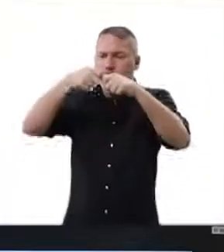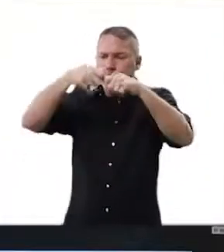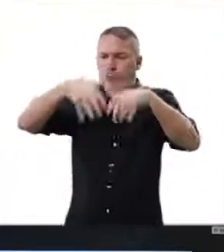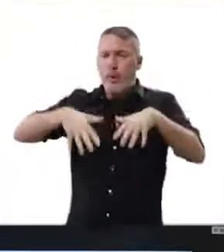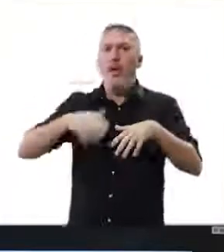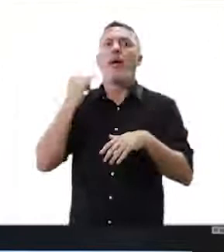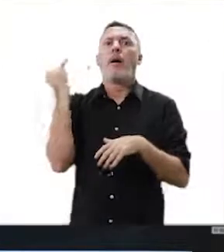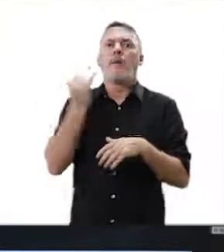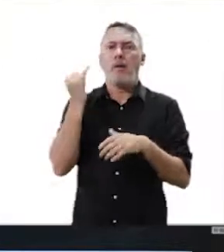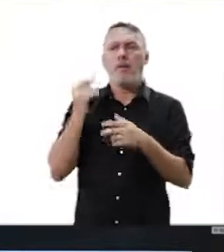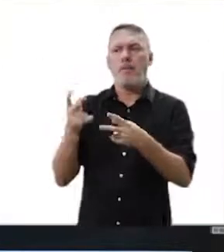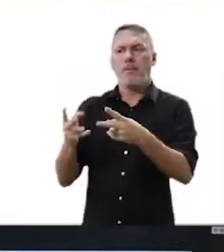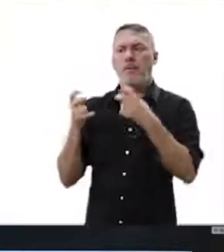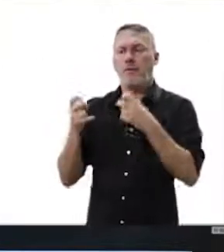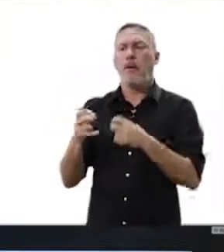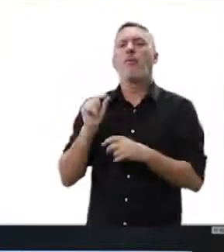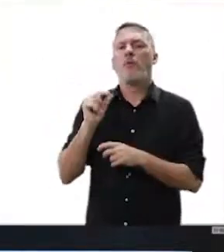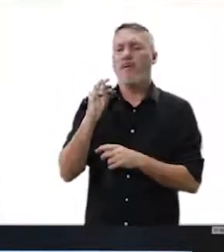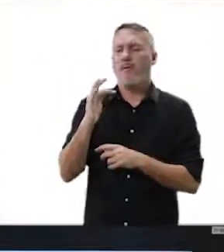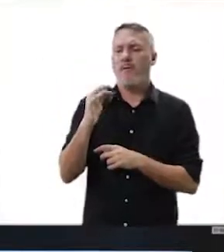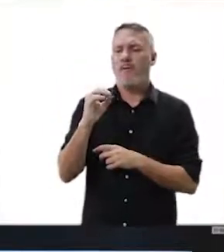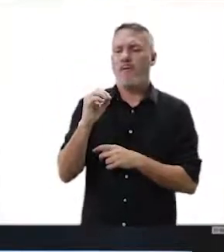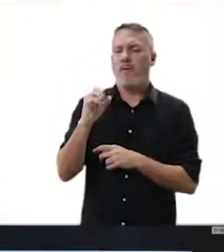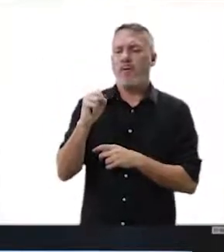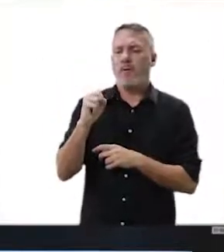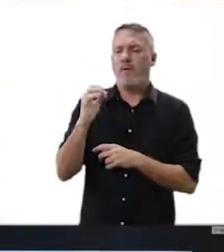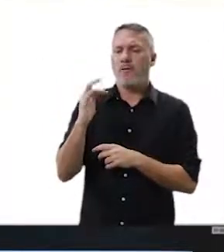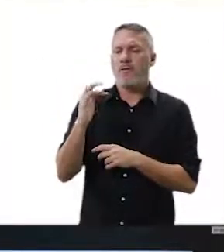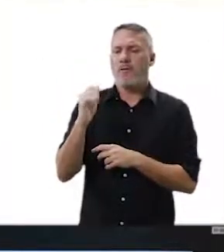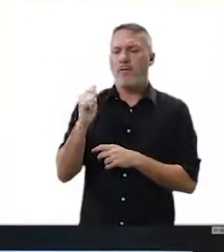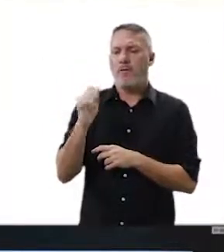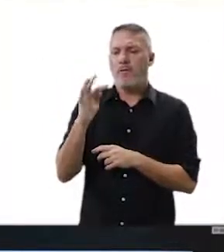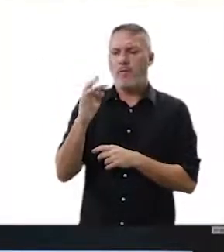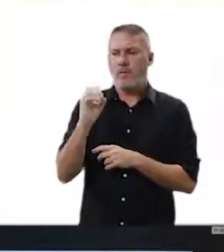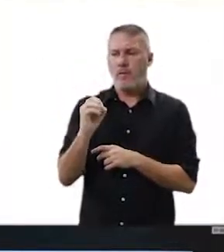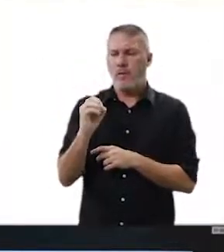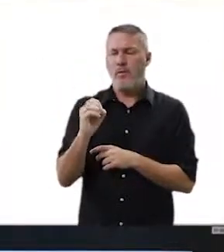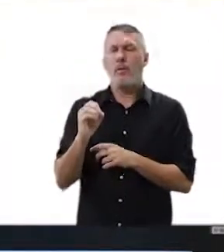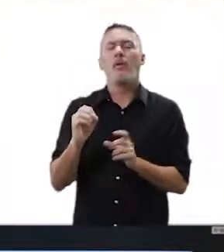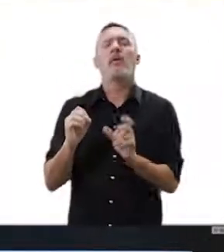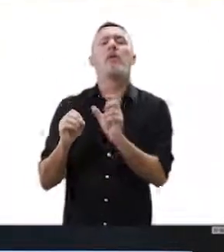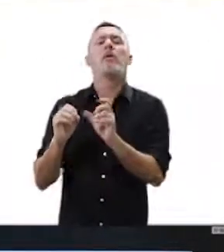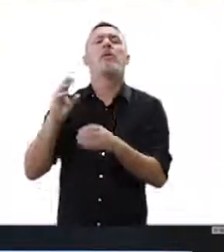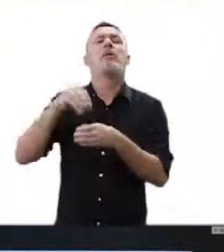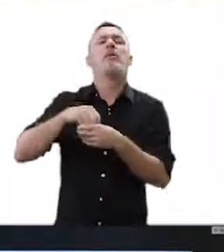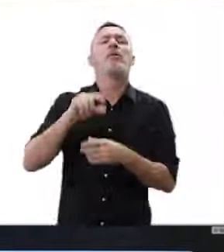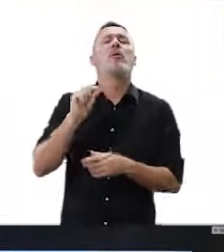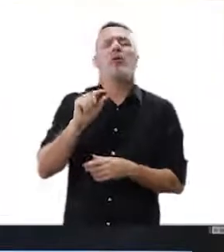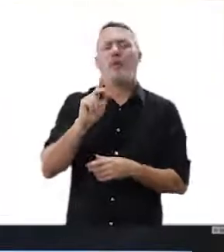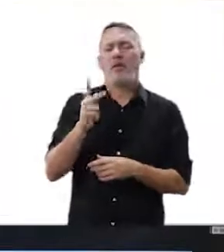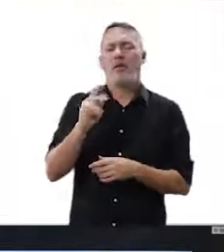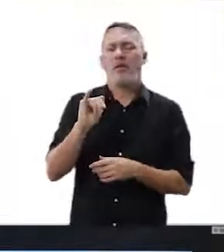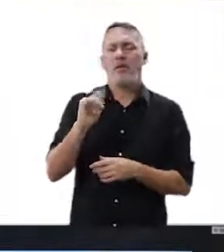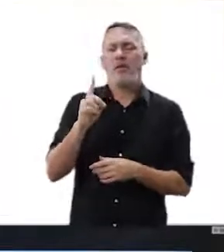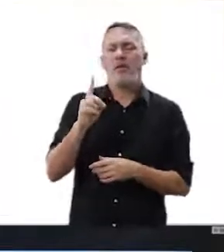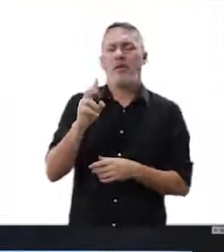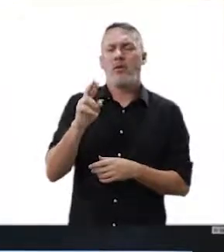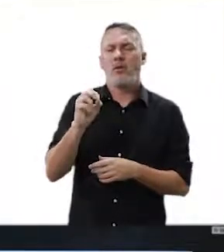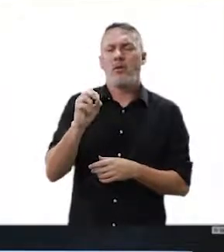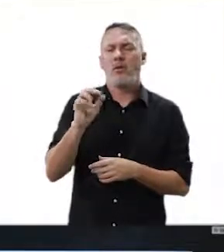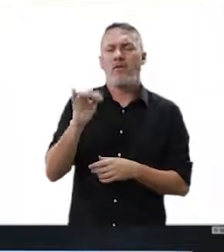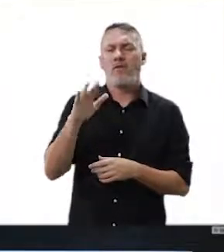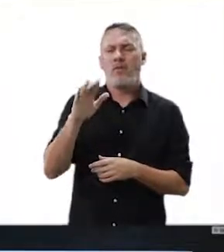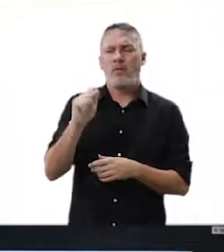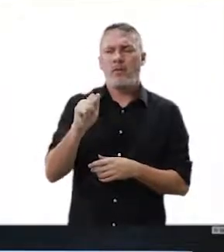hidrofílica. O que significa isso? Significa ter afinidade pela água. Então, a água consegue passar livremente por